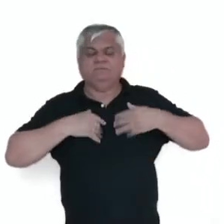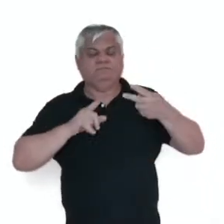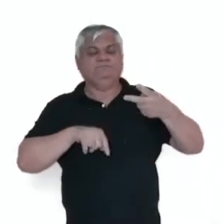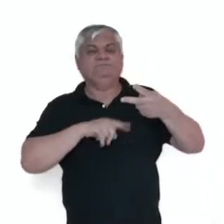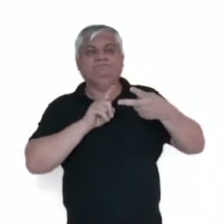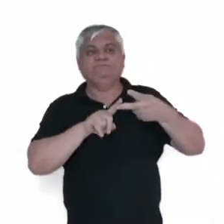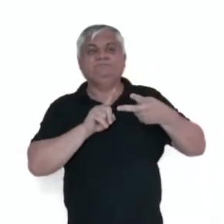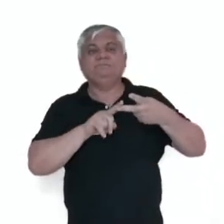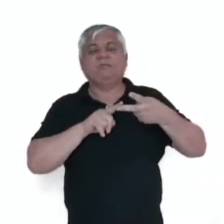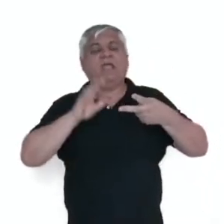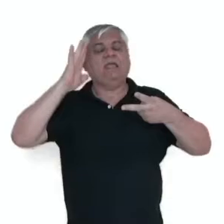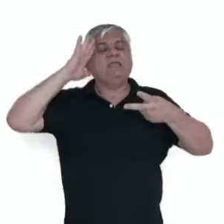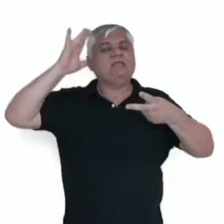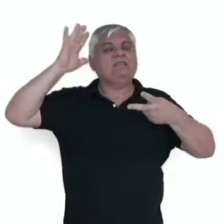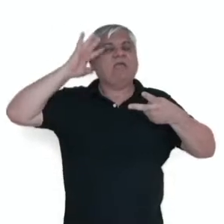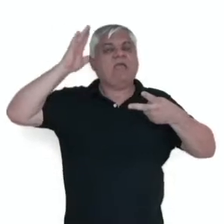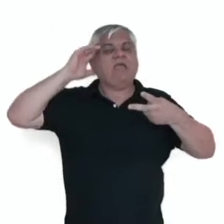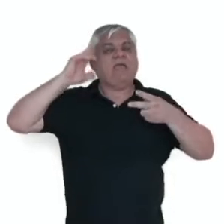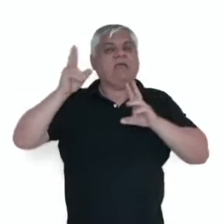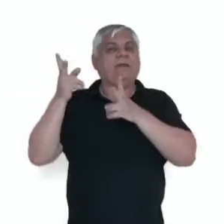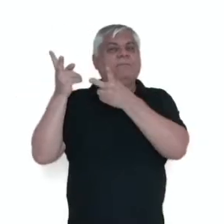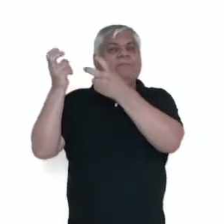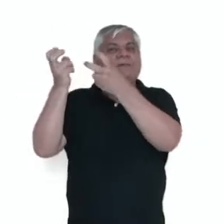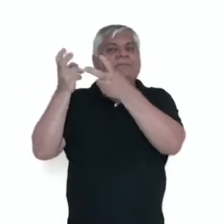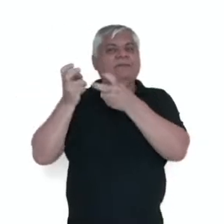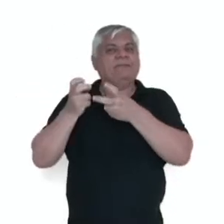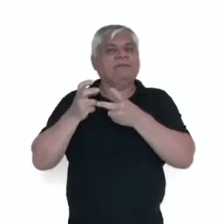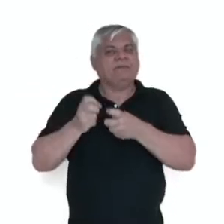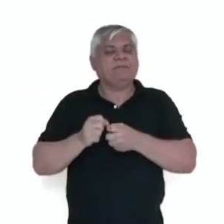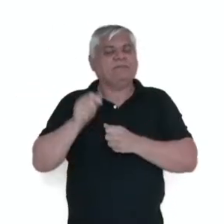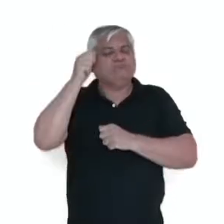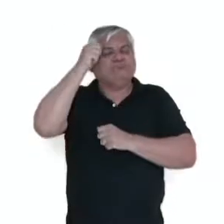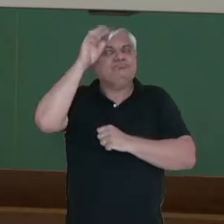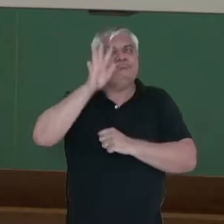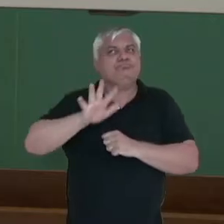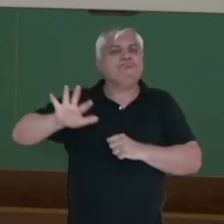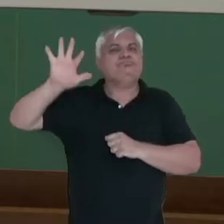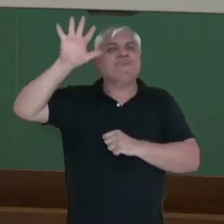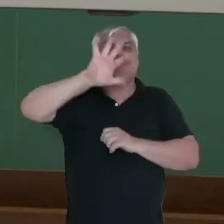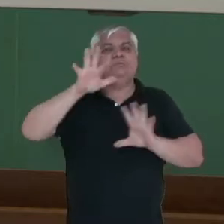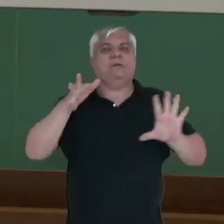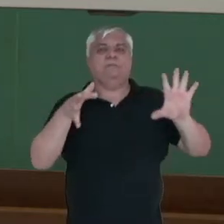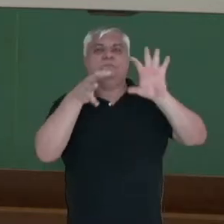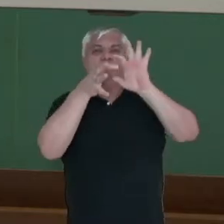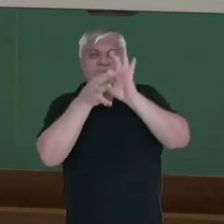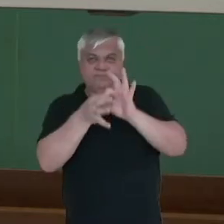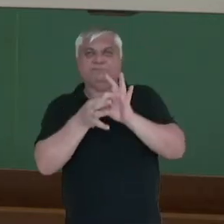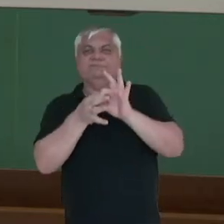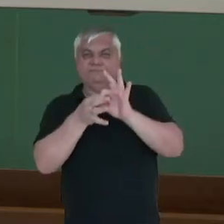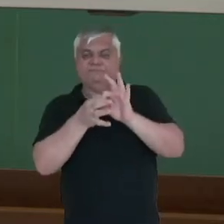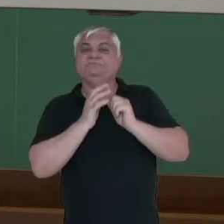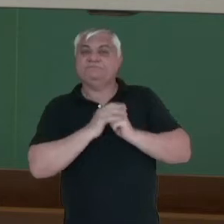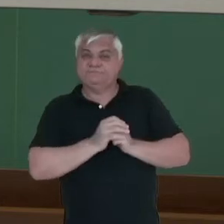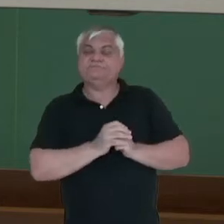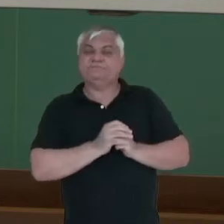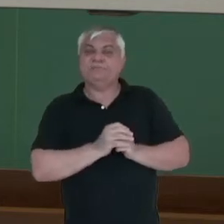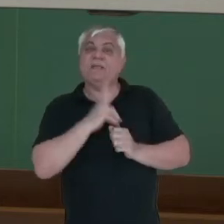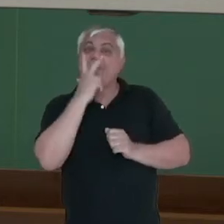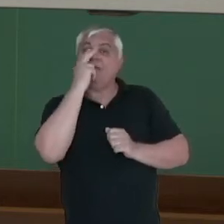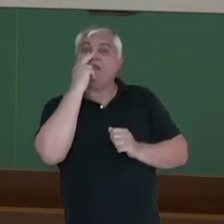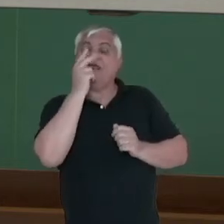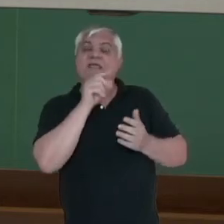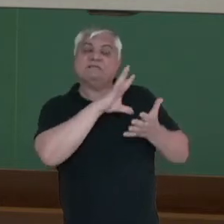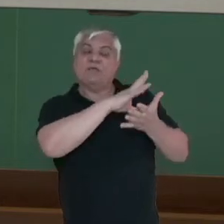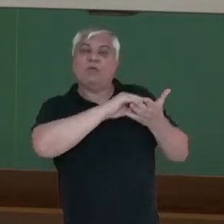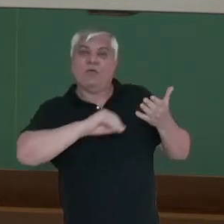são percepções derivadas e mais fracas das impressões. São cópias dessas impressões,